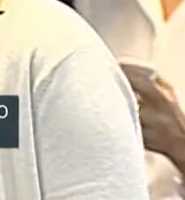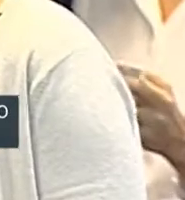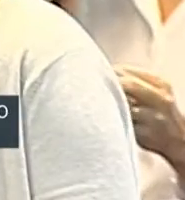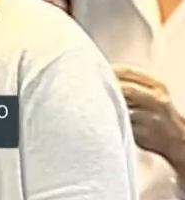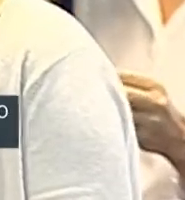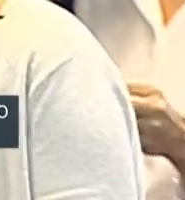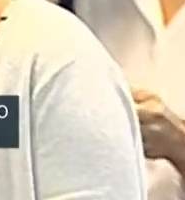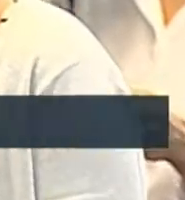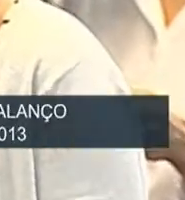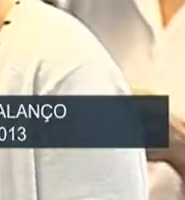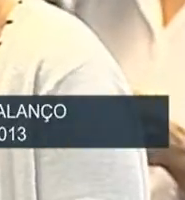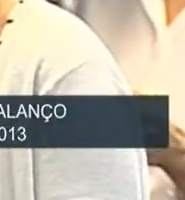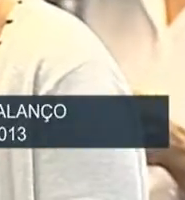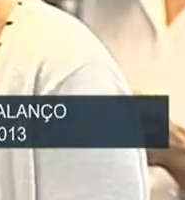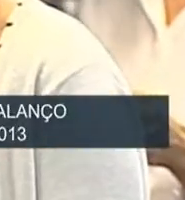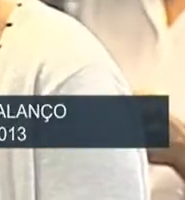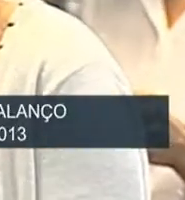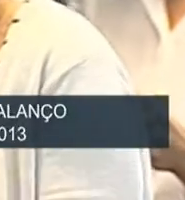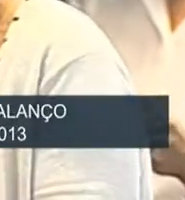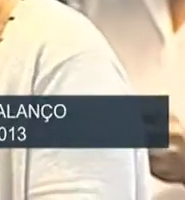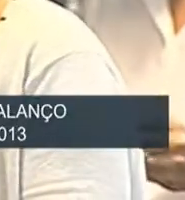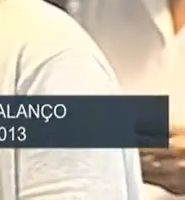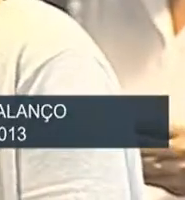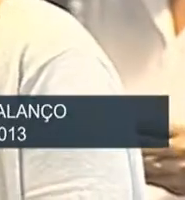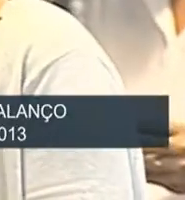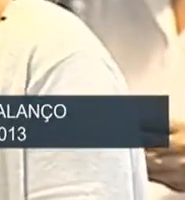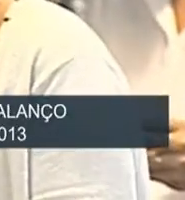e quanto é